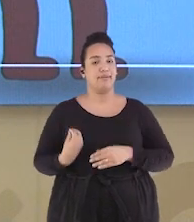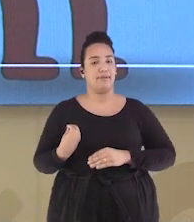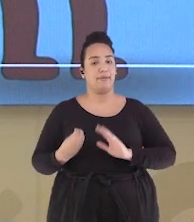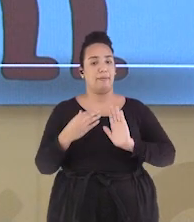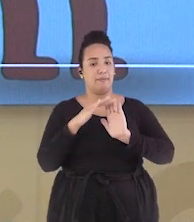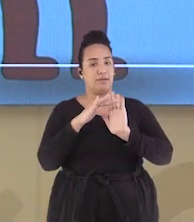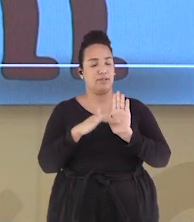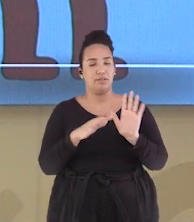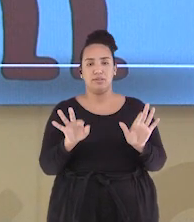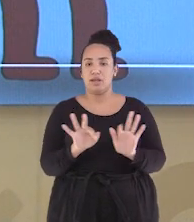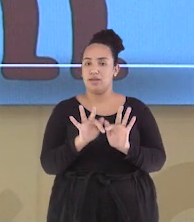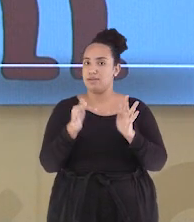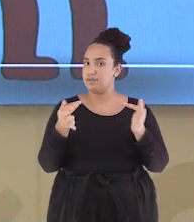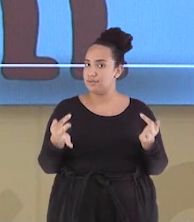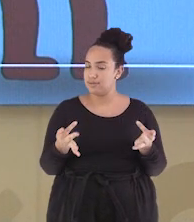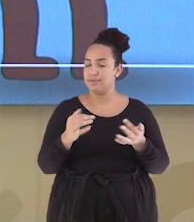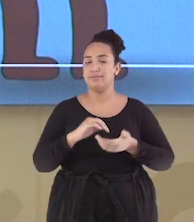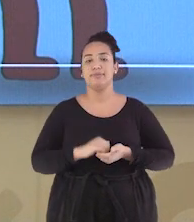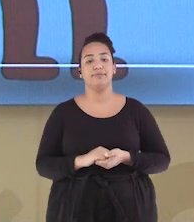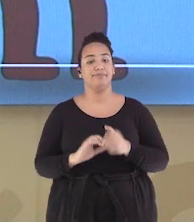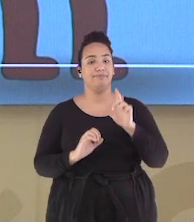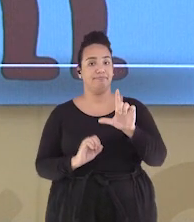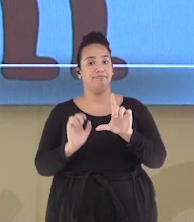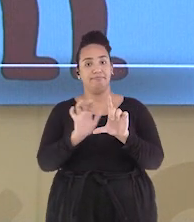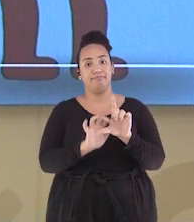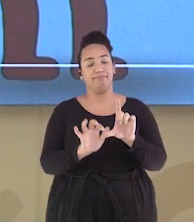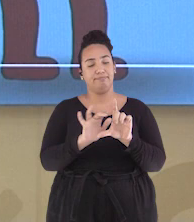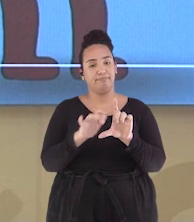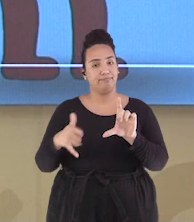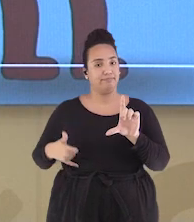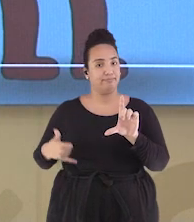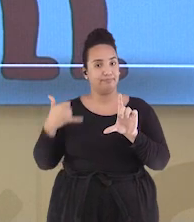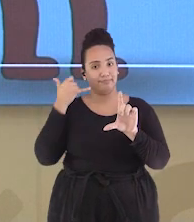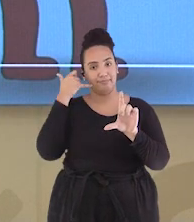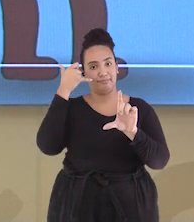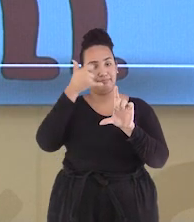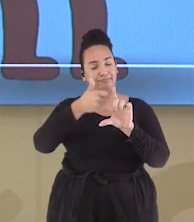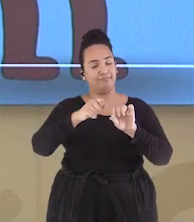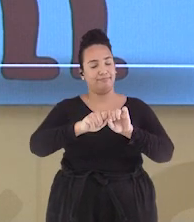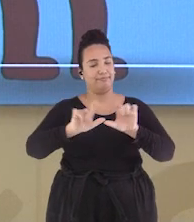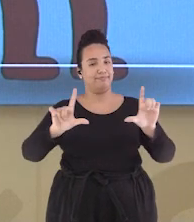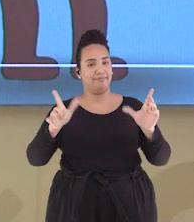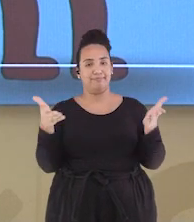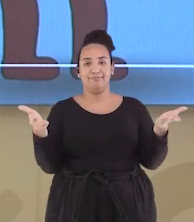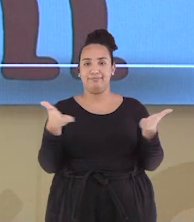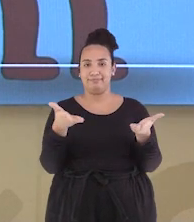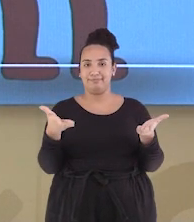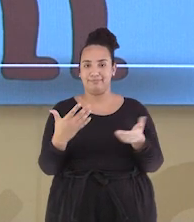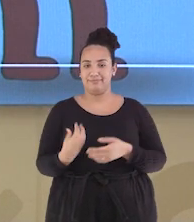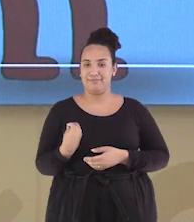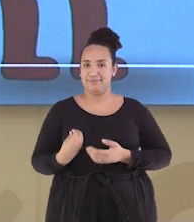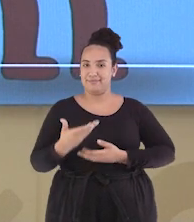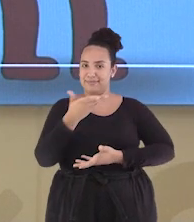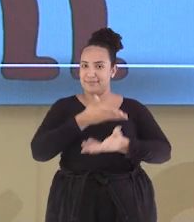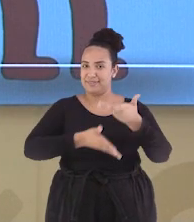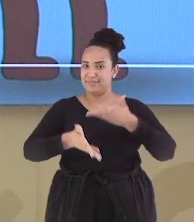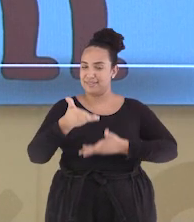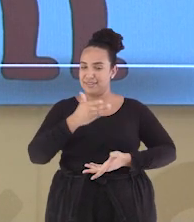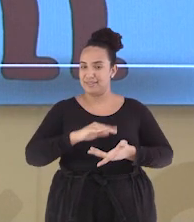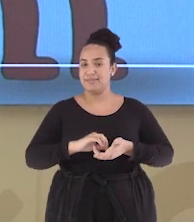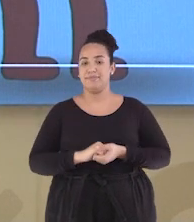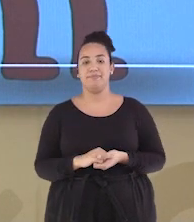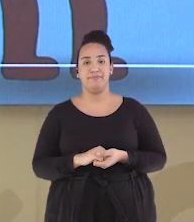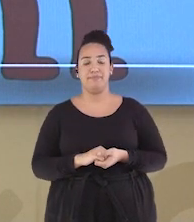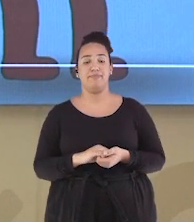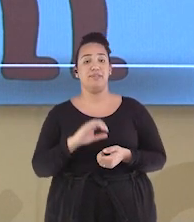muito simples. Basta apontar a câmera do seu celular para o nosso QR Code da TV e confirmar sua participação. E caso